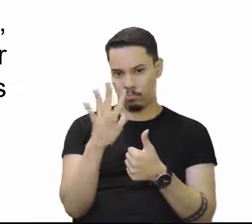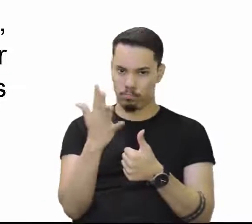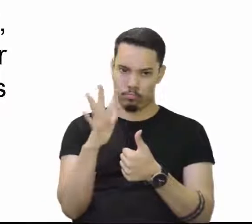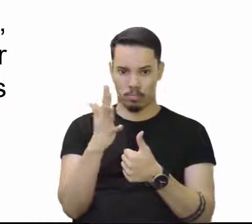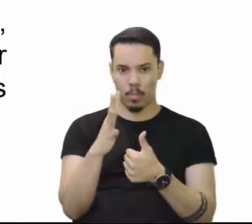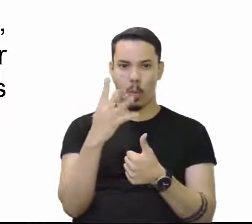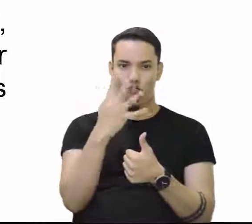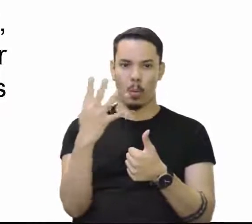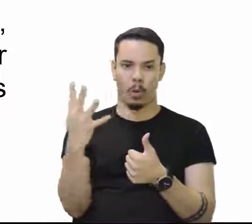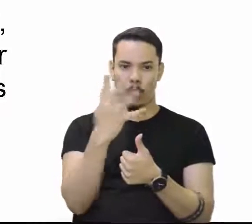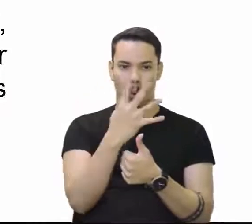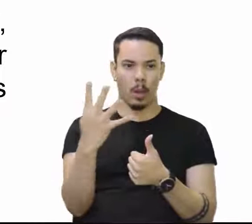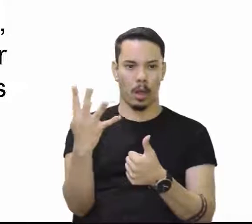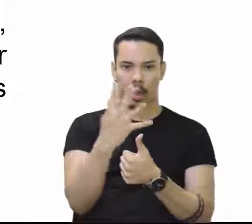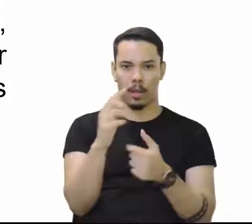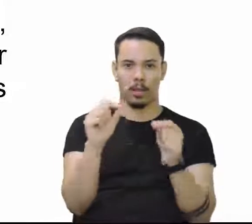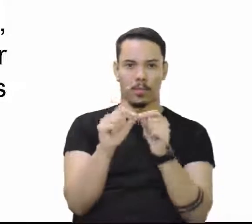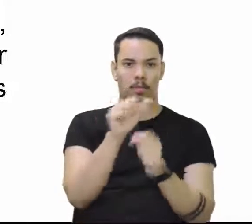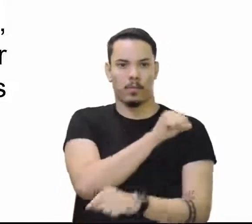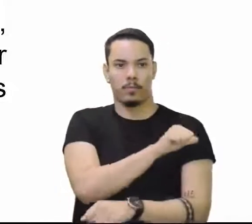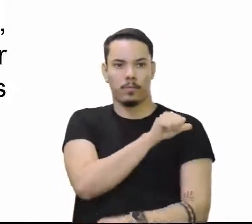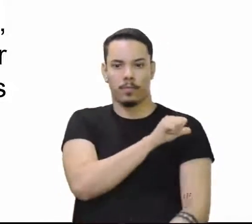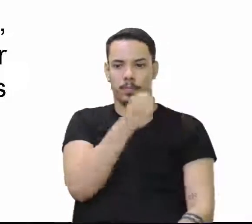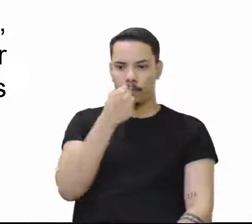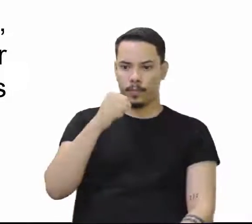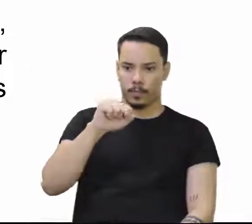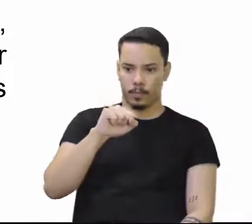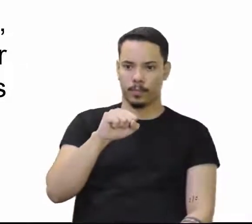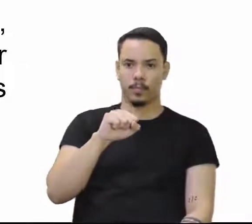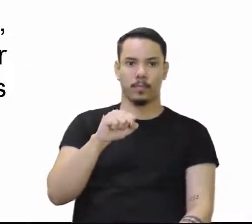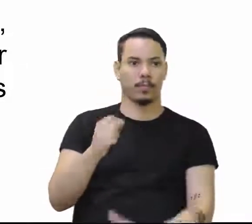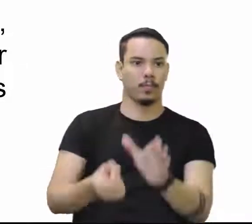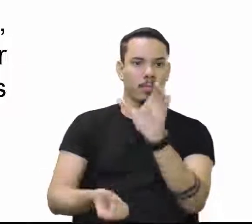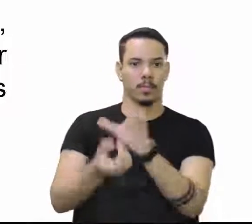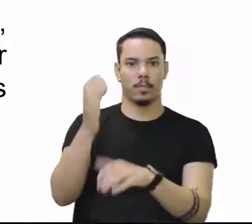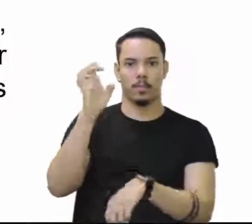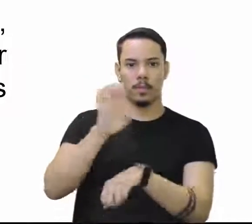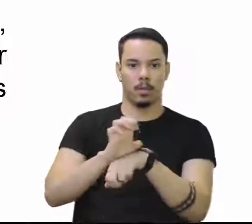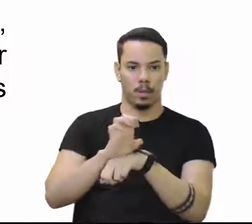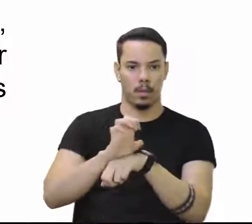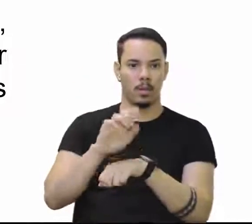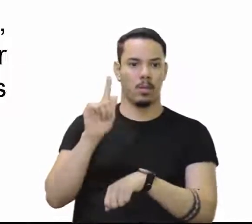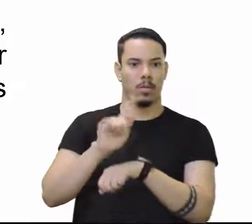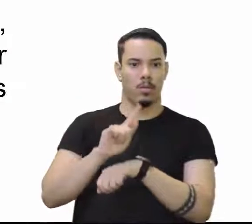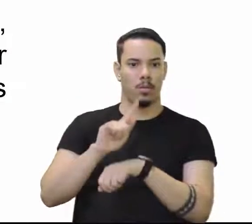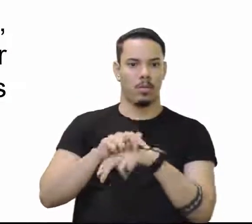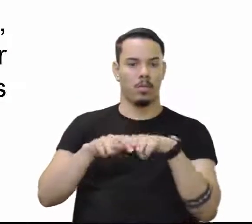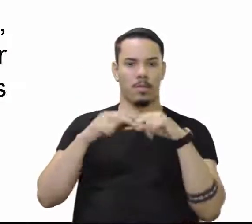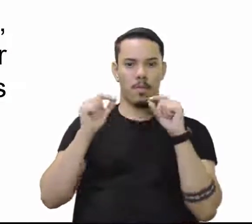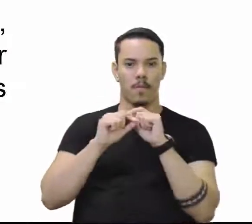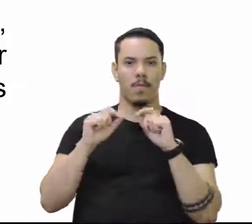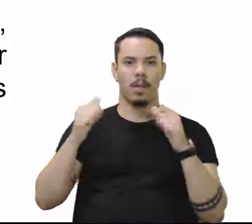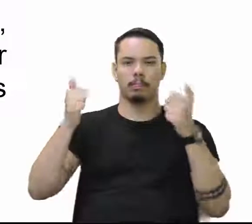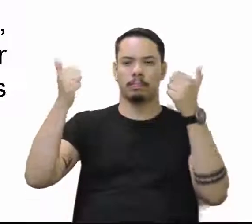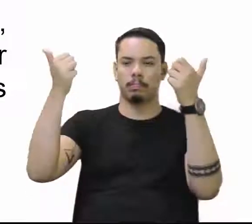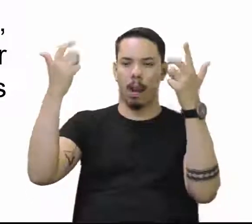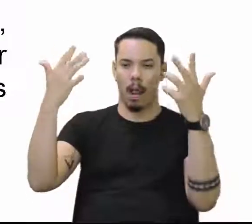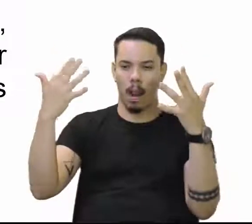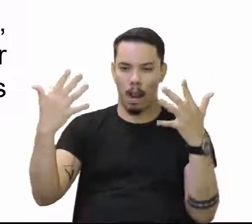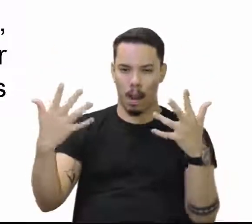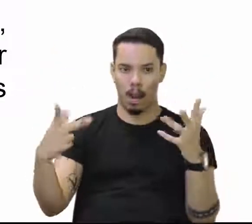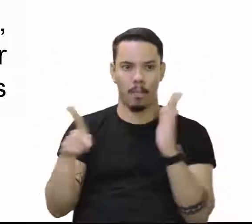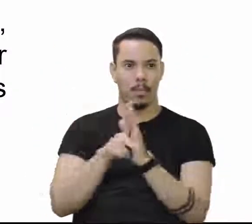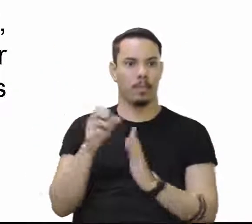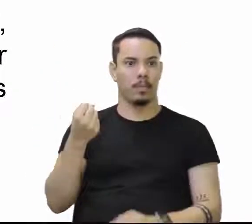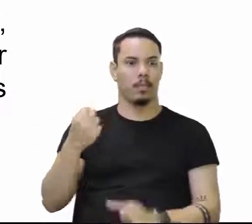44, aí ele faz esse discurso no Rio de Janeiro, defendendo que seja criado o estado do Guaporé. Então, ele faz todo esse discurso na